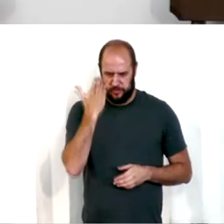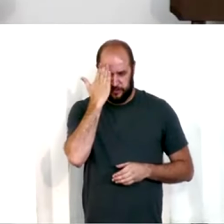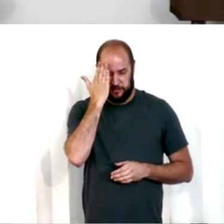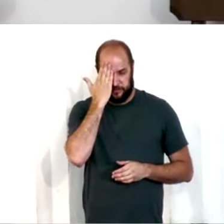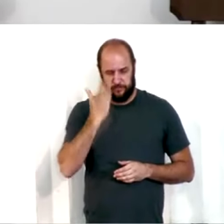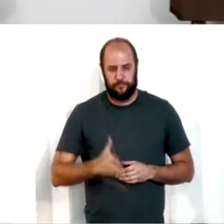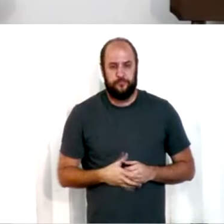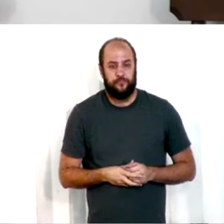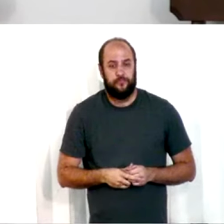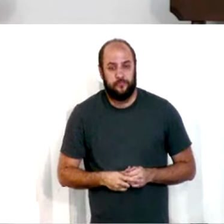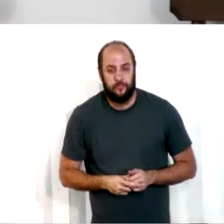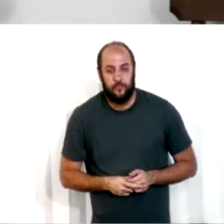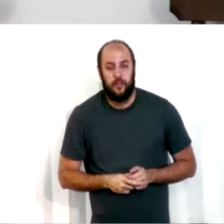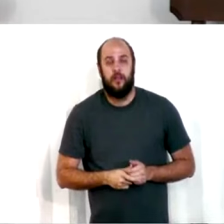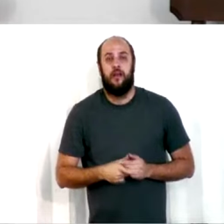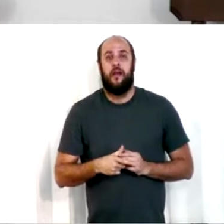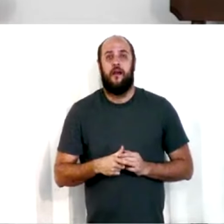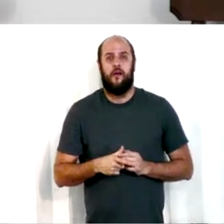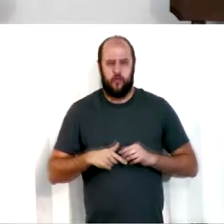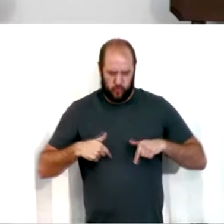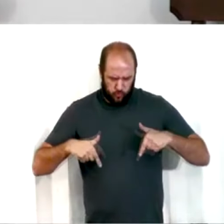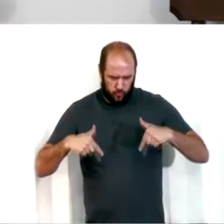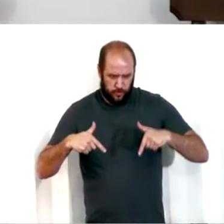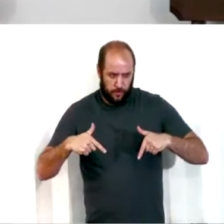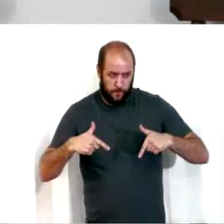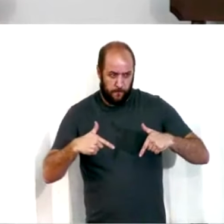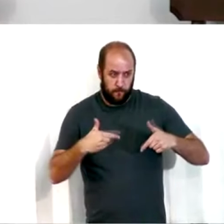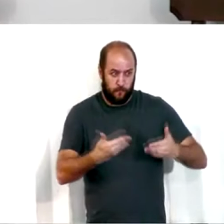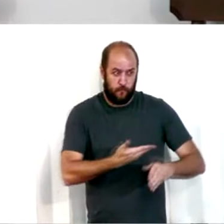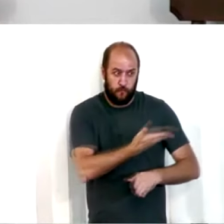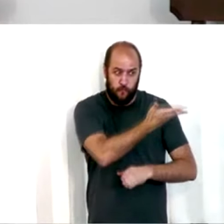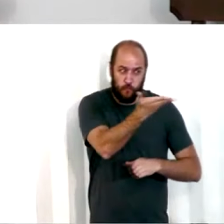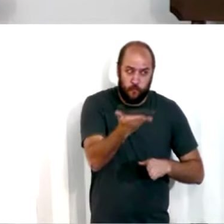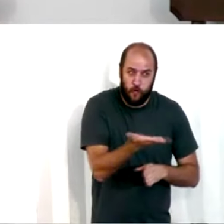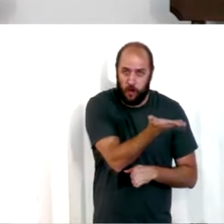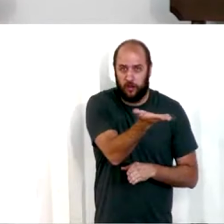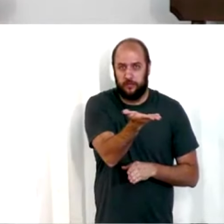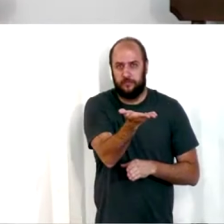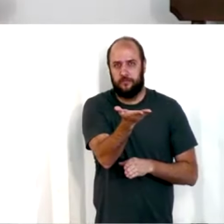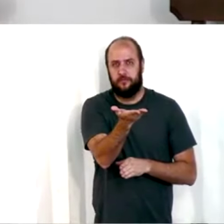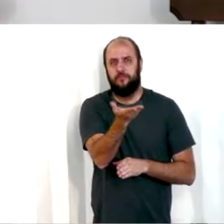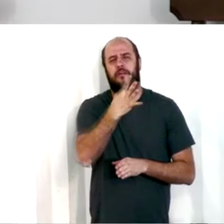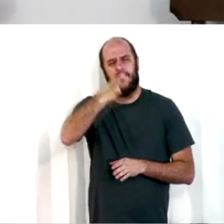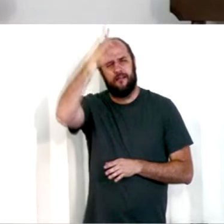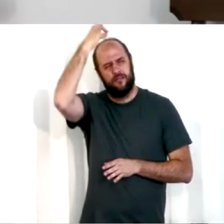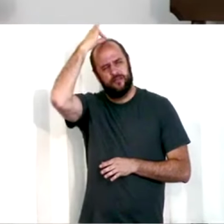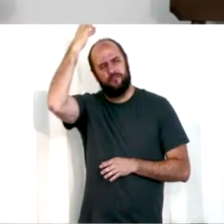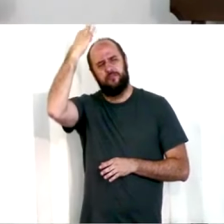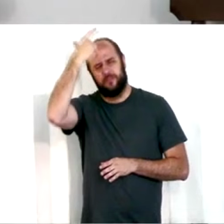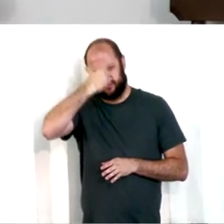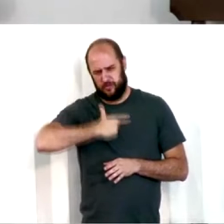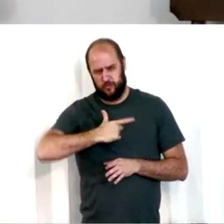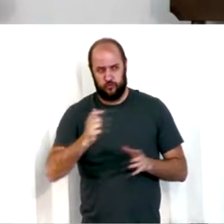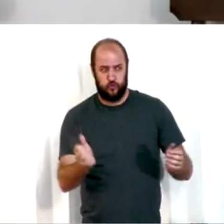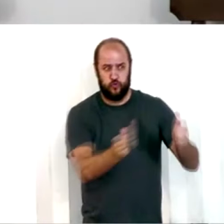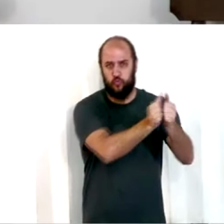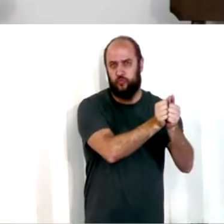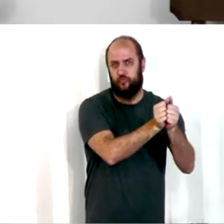por vós. E lá no verso 5, ele diz que em espírito estou